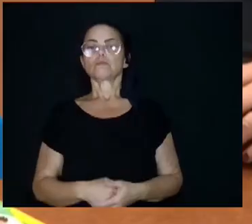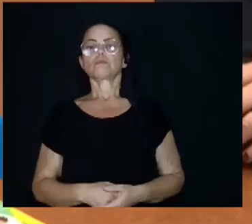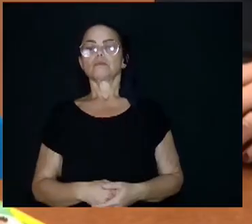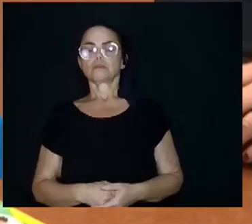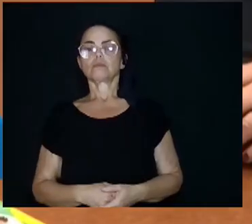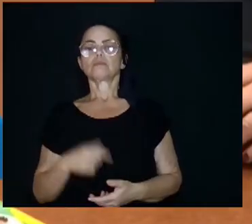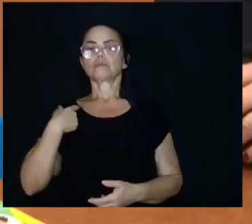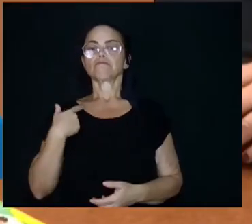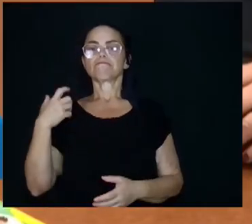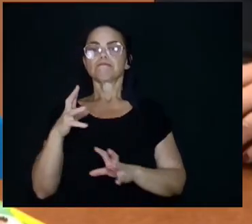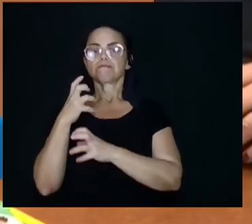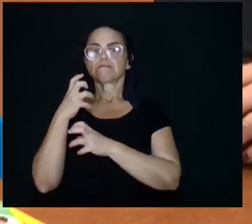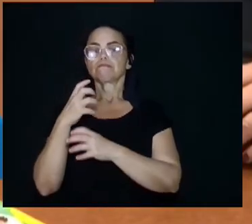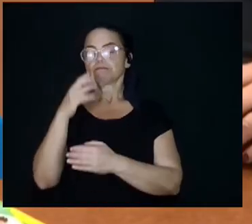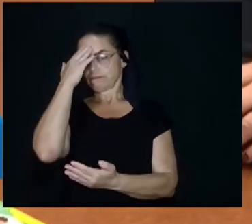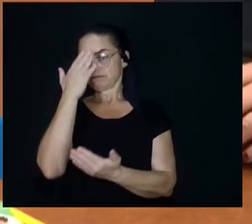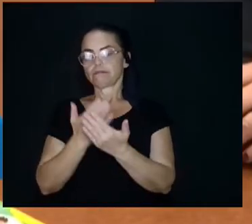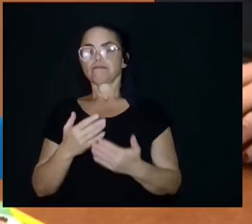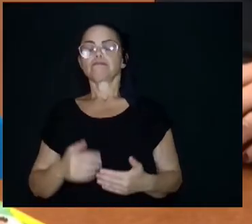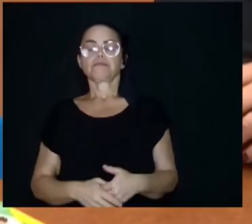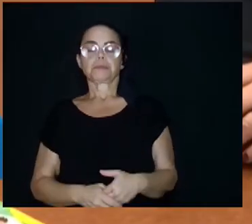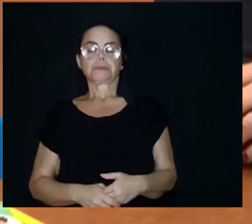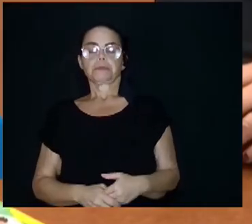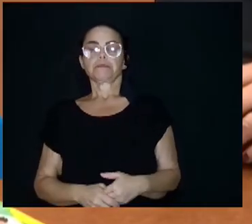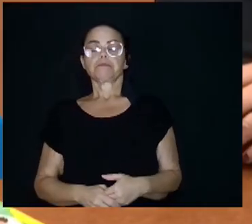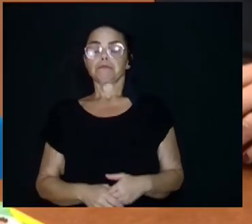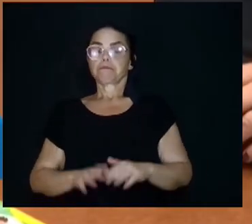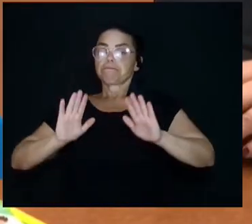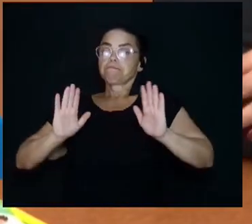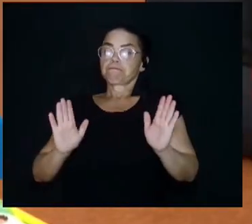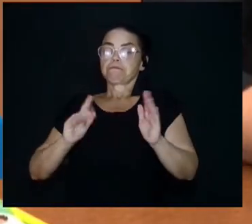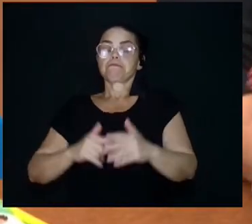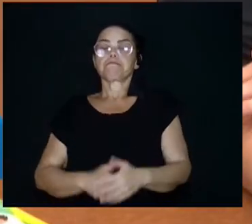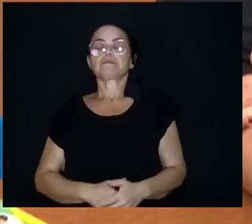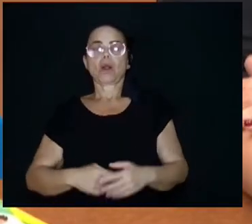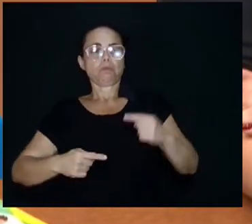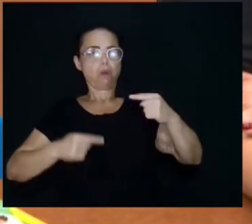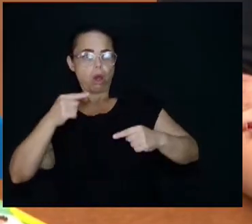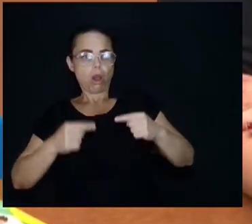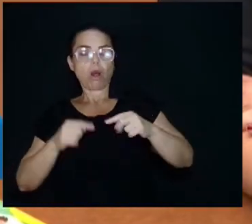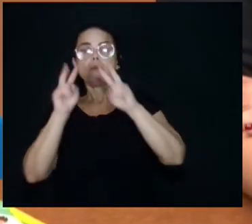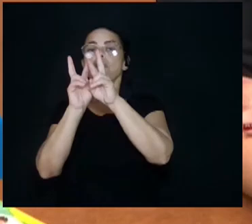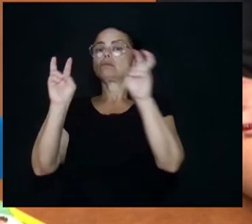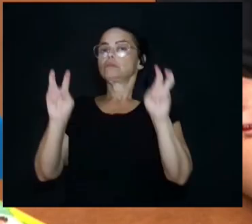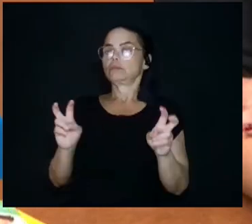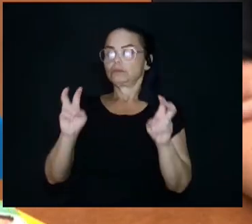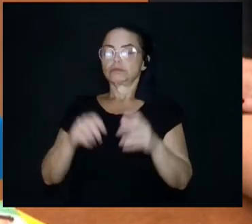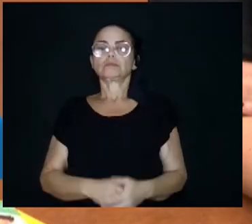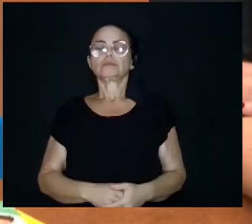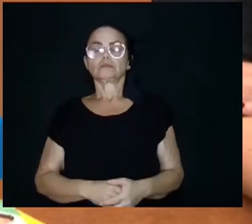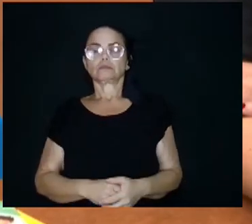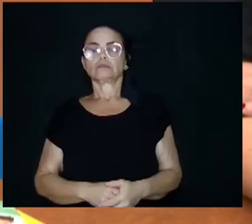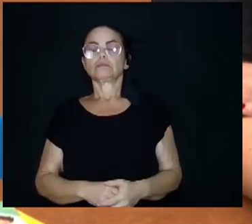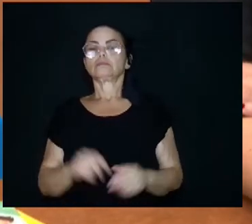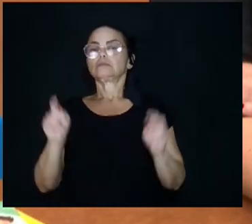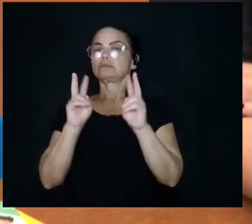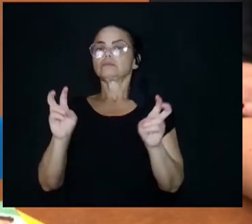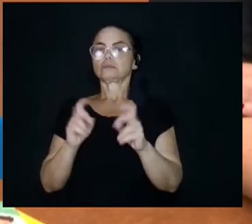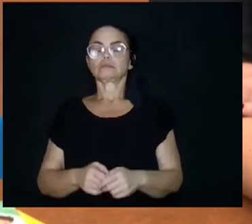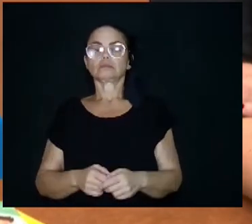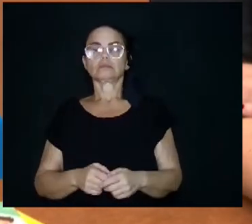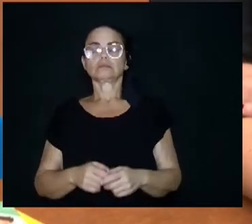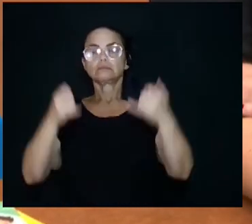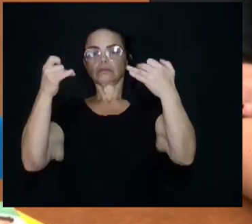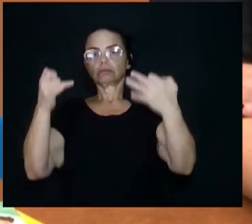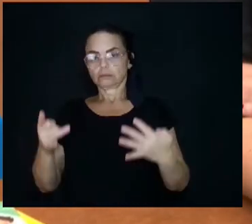confiança. Bom, para a gente debater esse tema, que fala sobre a